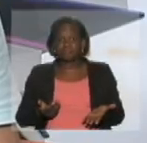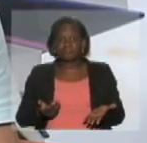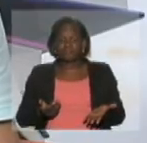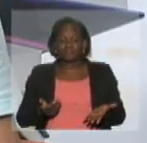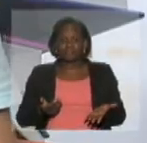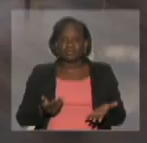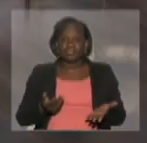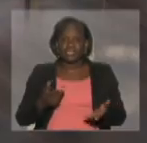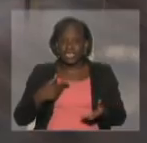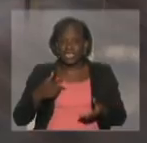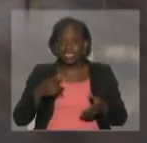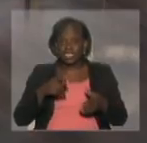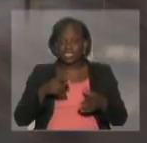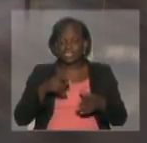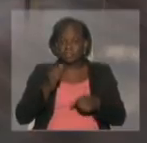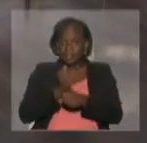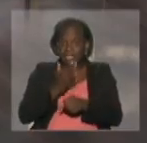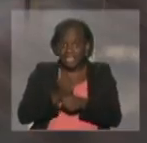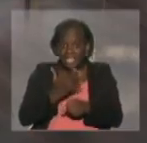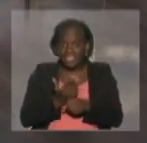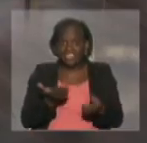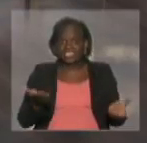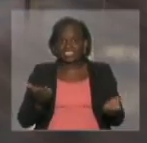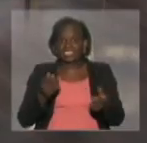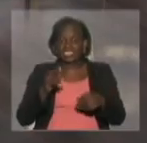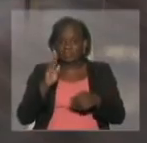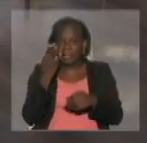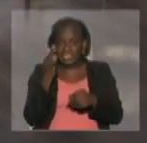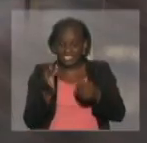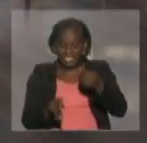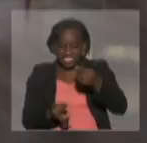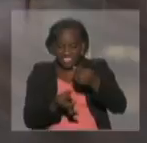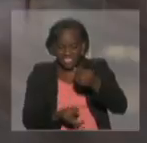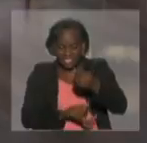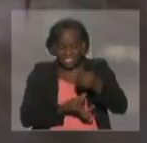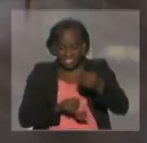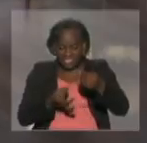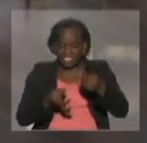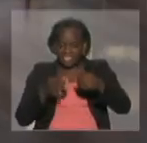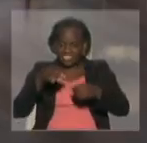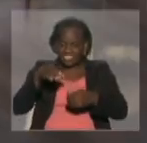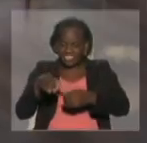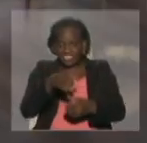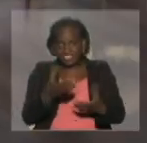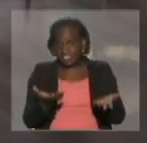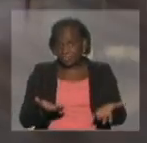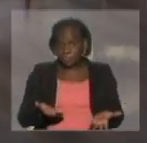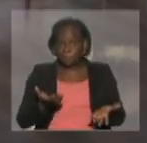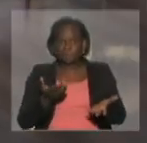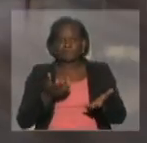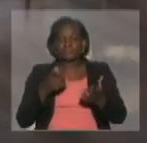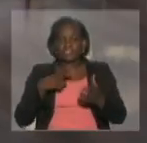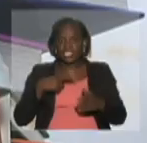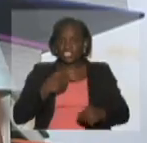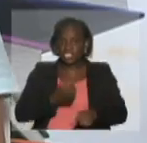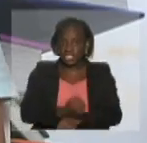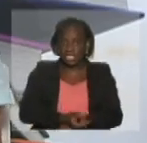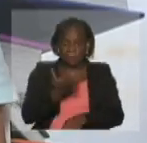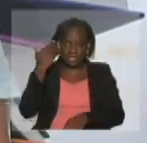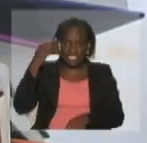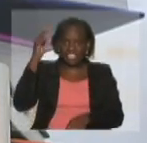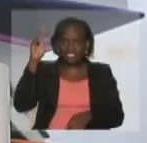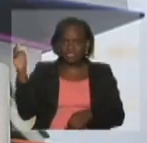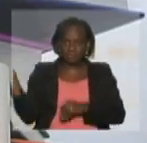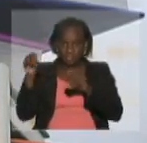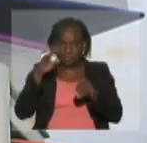Os bichinhos de chuchu, isso, de batata, que você espeta o palitinho. Já vi esse. Né? Os escravos que vieram pro Brasil